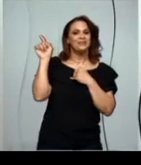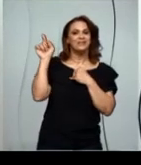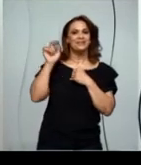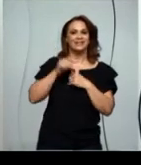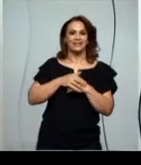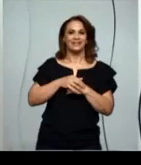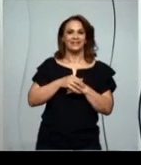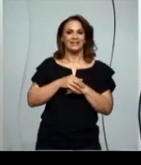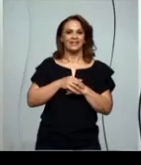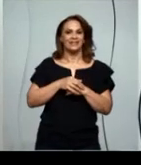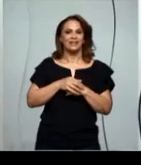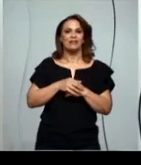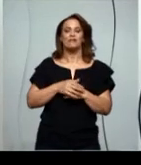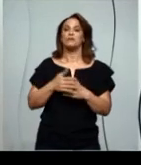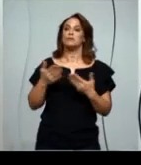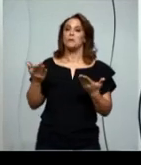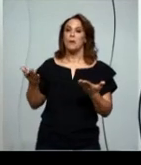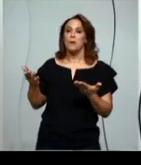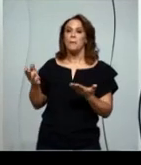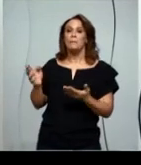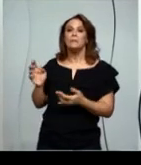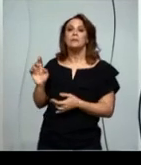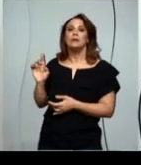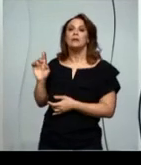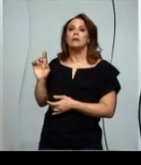como eu tenho o did,